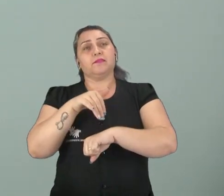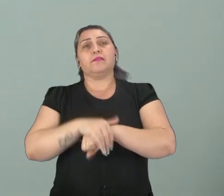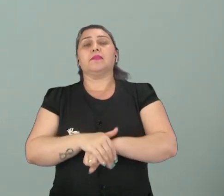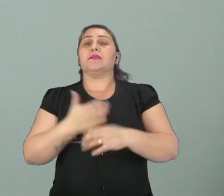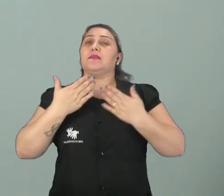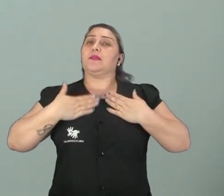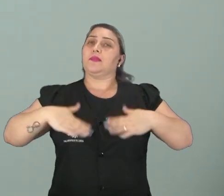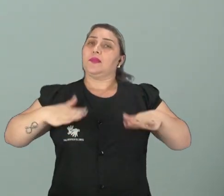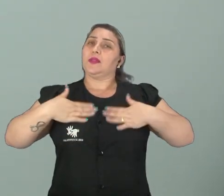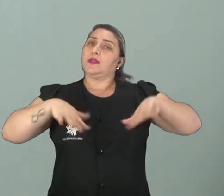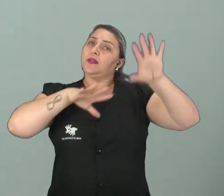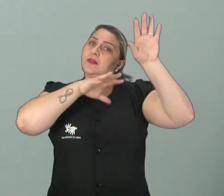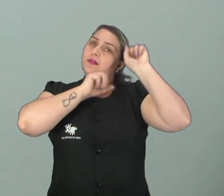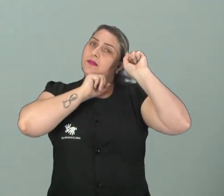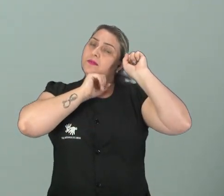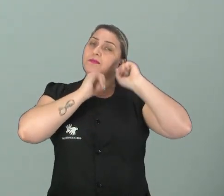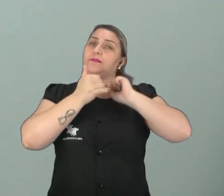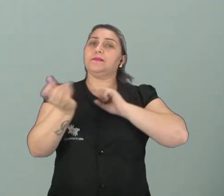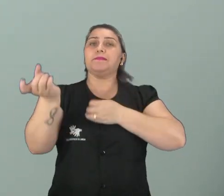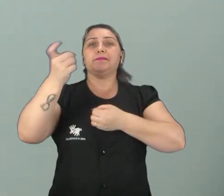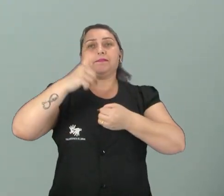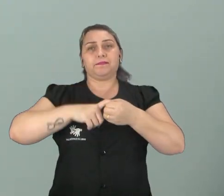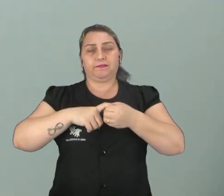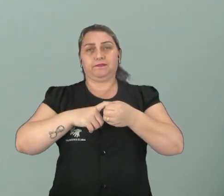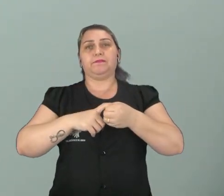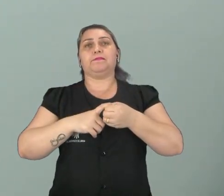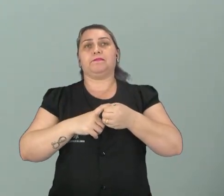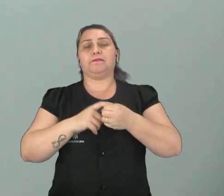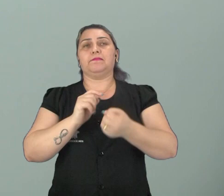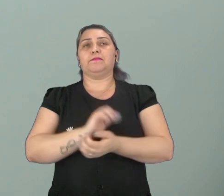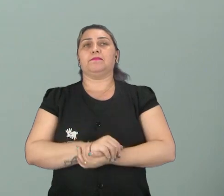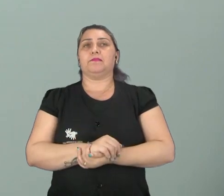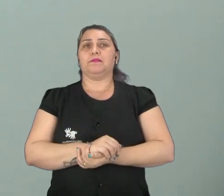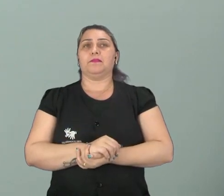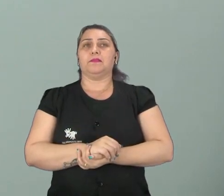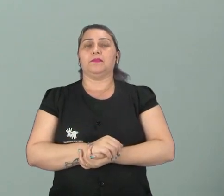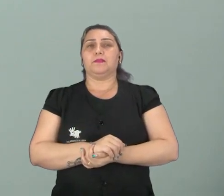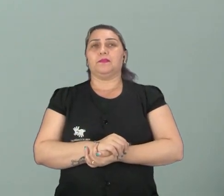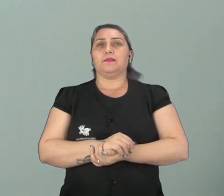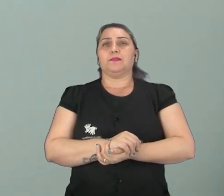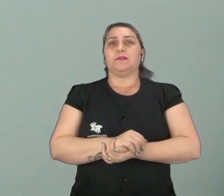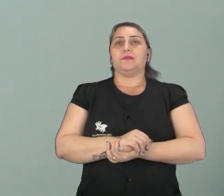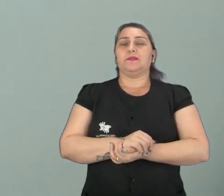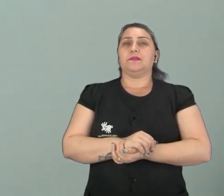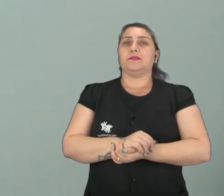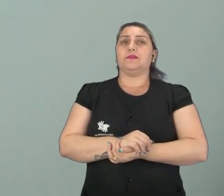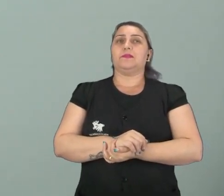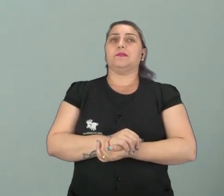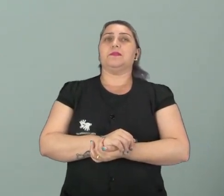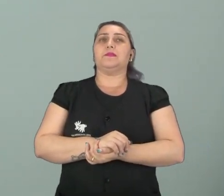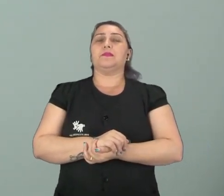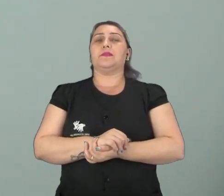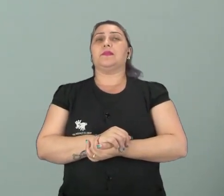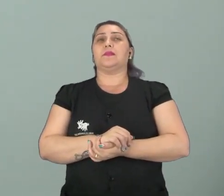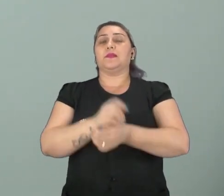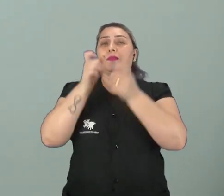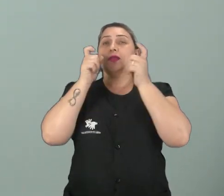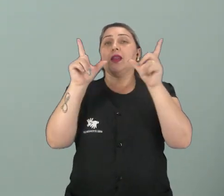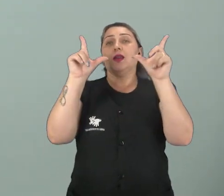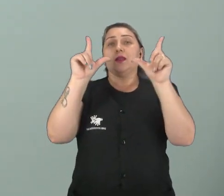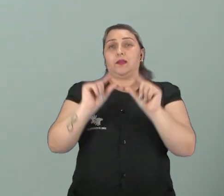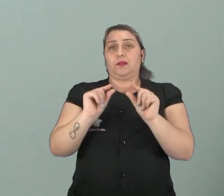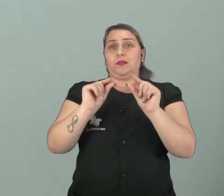tende a descansar para repor suas energias, e justamente vai ser à noite que vai descansar porque é quando os níveis de alerta vão